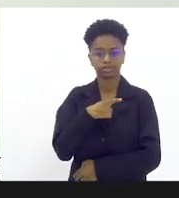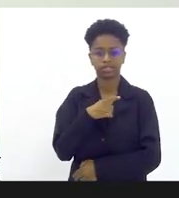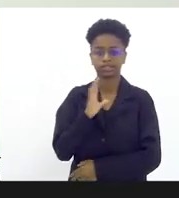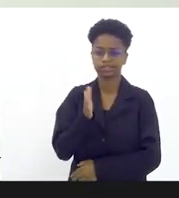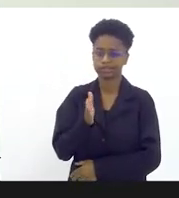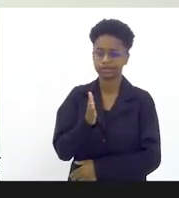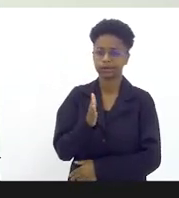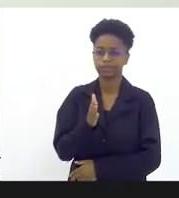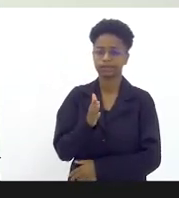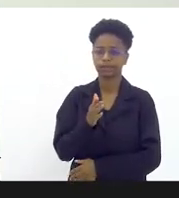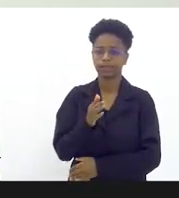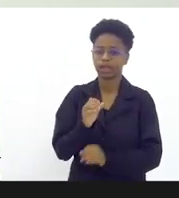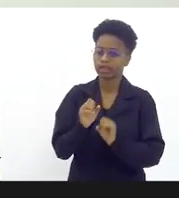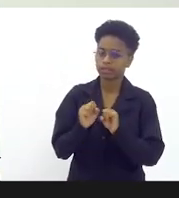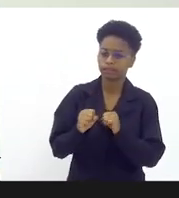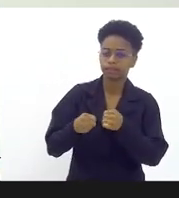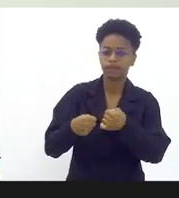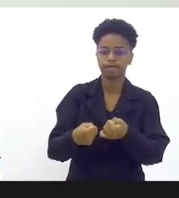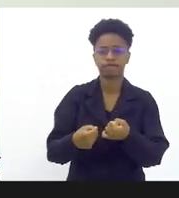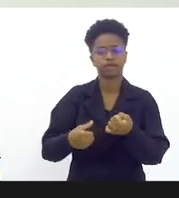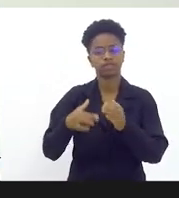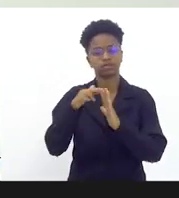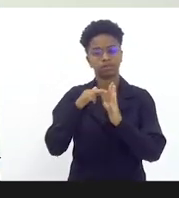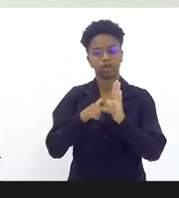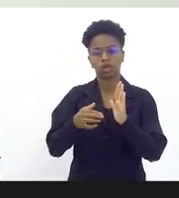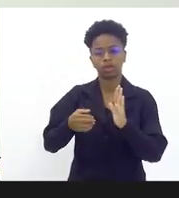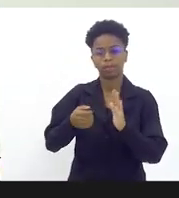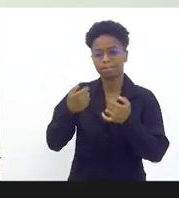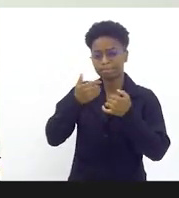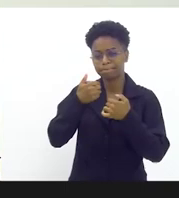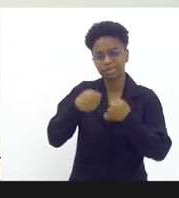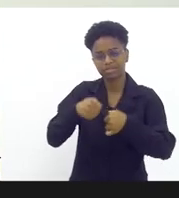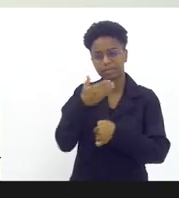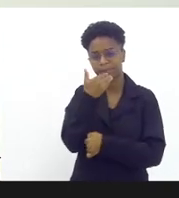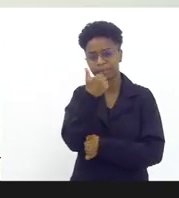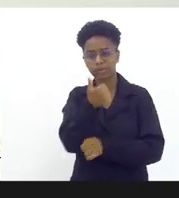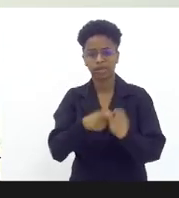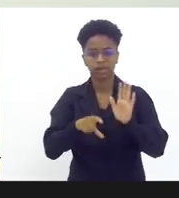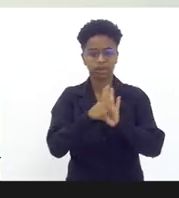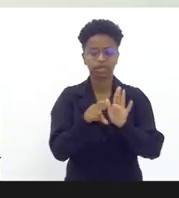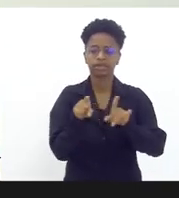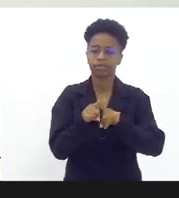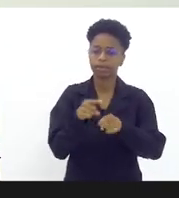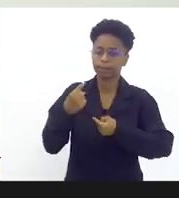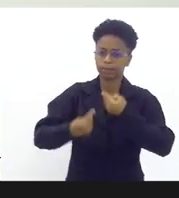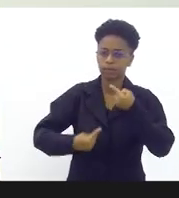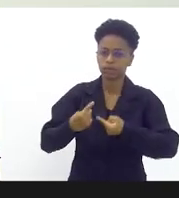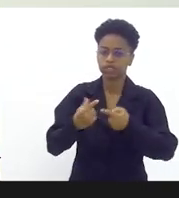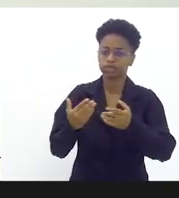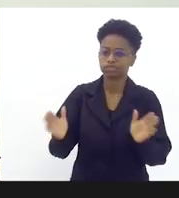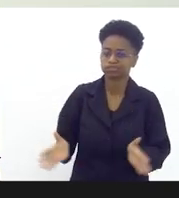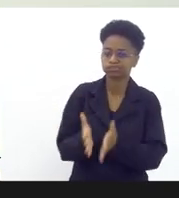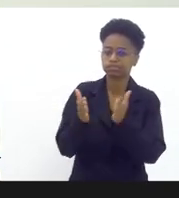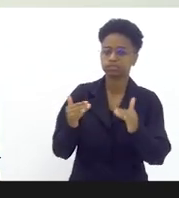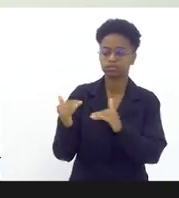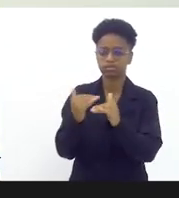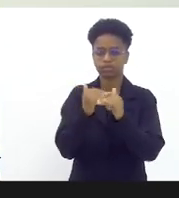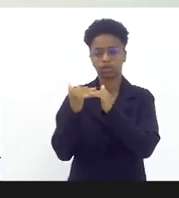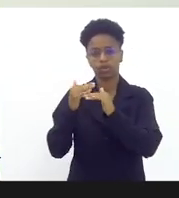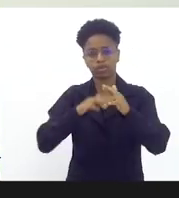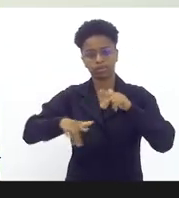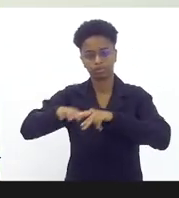programaticamente, além da defesa normativa, né, de melhores legislações, políticas e programas de promoção da igualdade, da inclusão para a